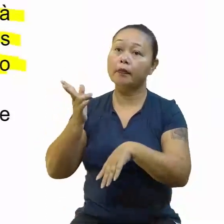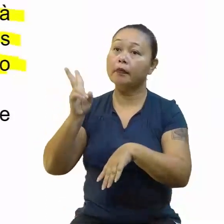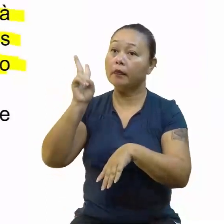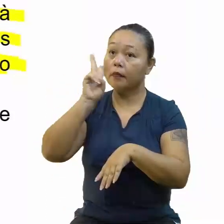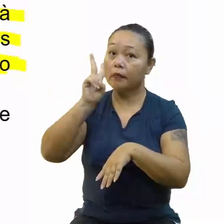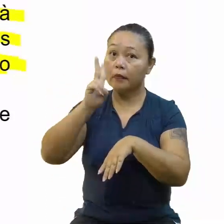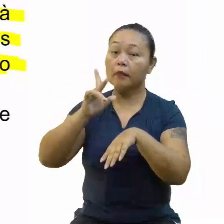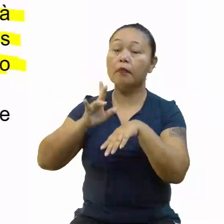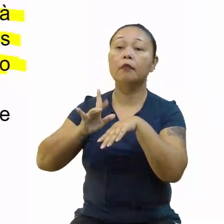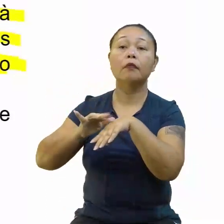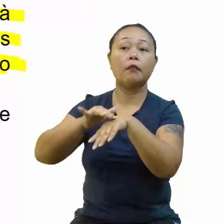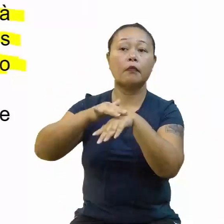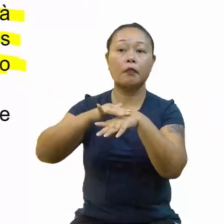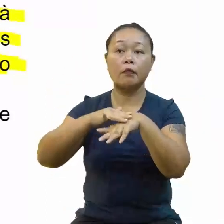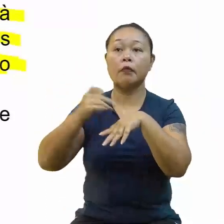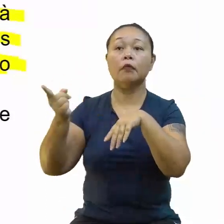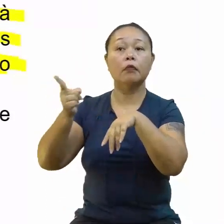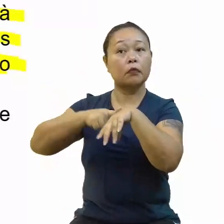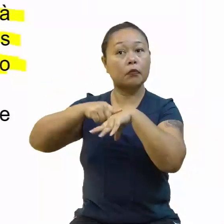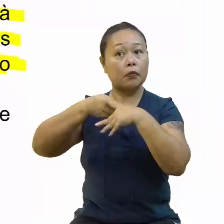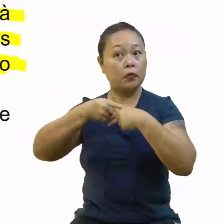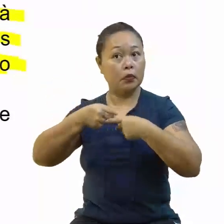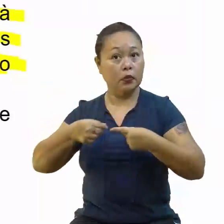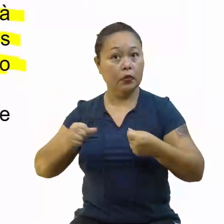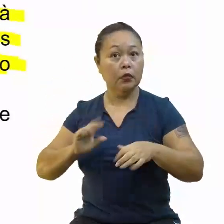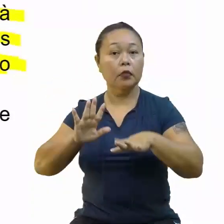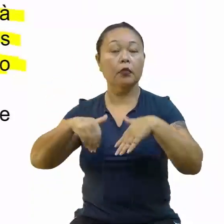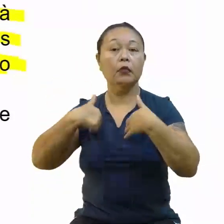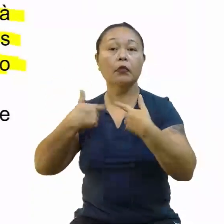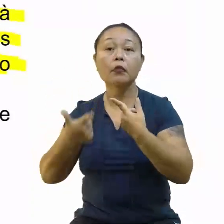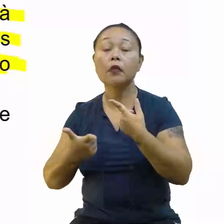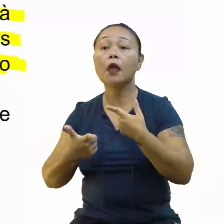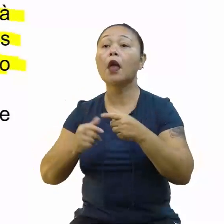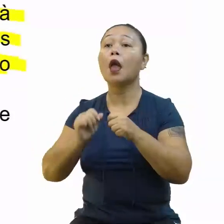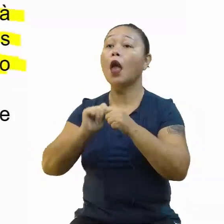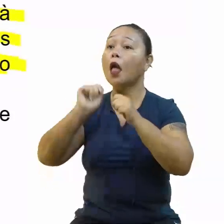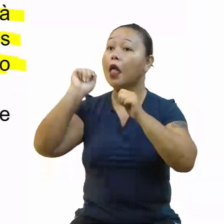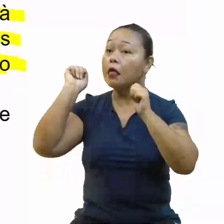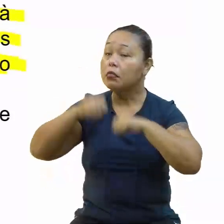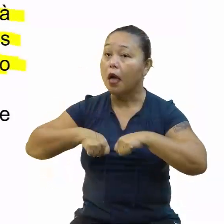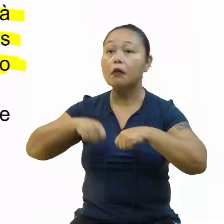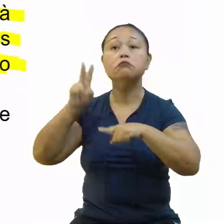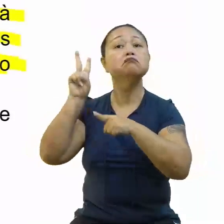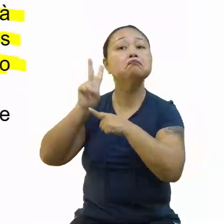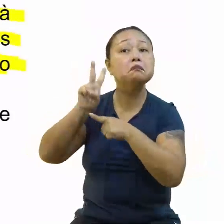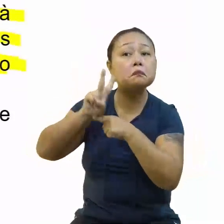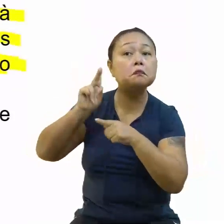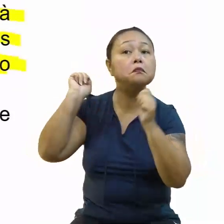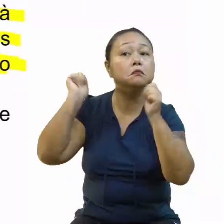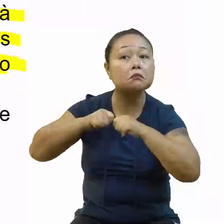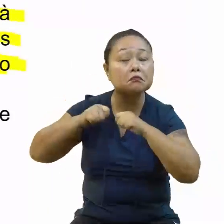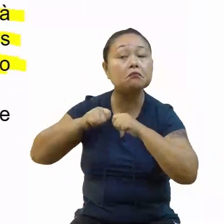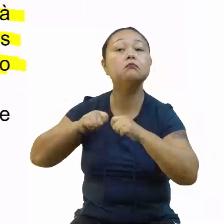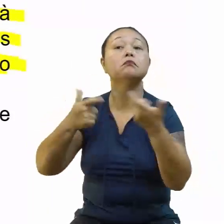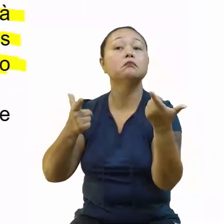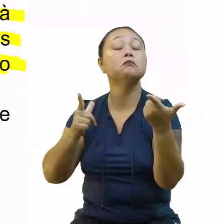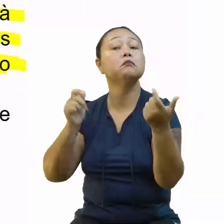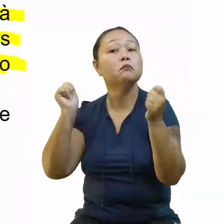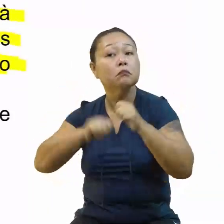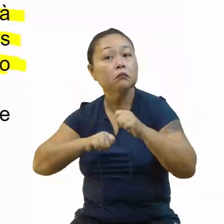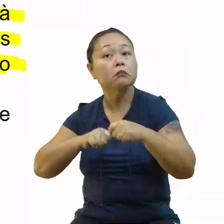de doenças crônico-degenerativas, são reversíveis. Então, eu estou dizendo que são